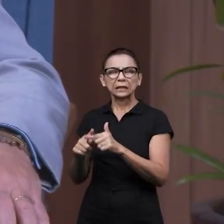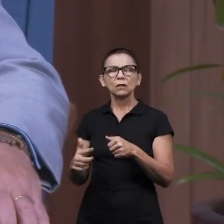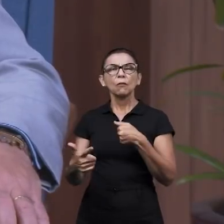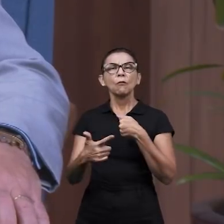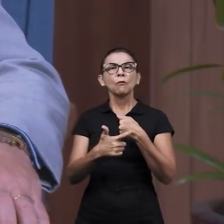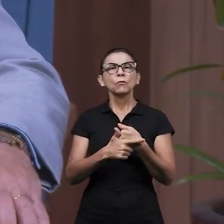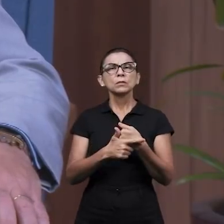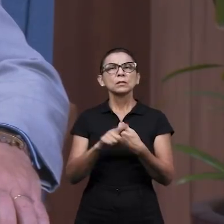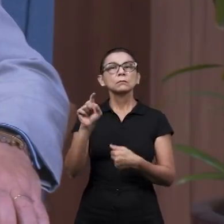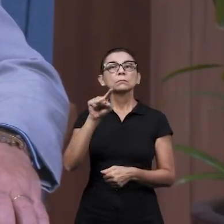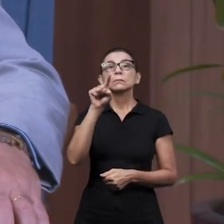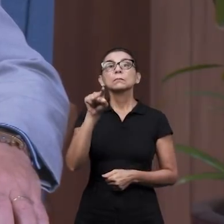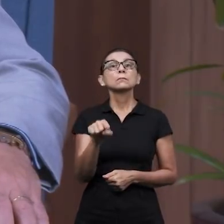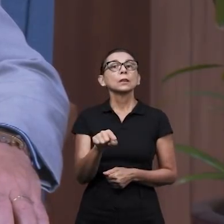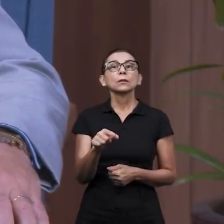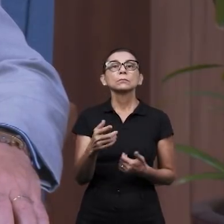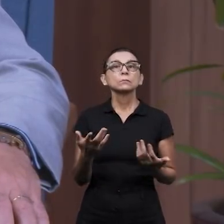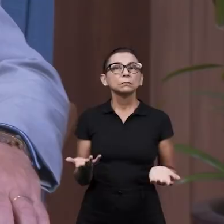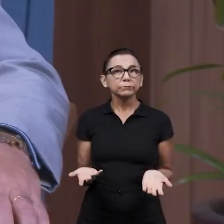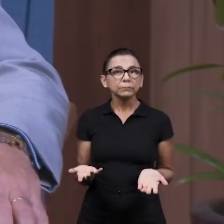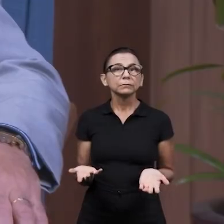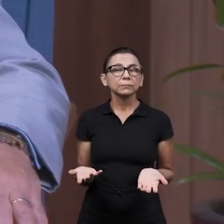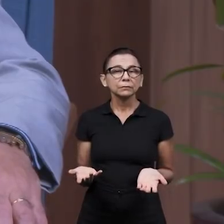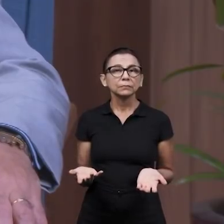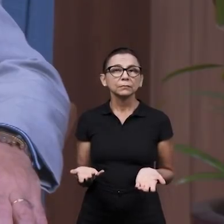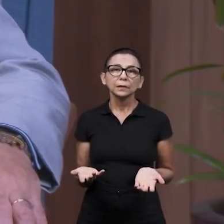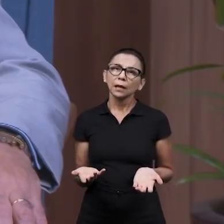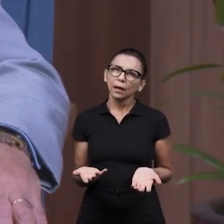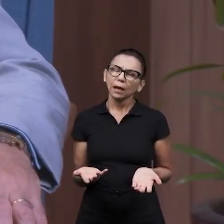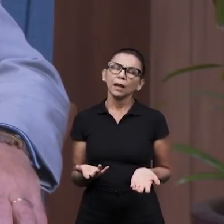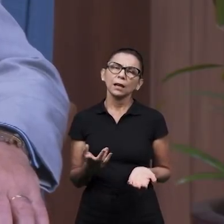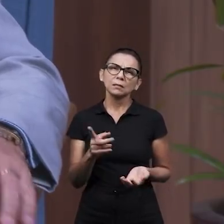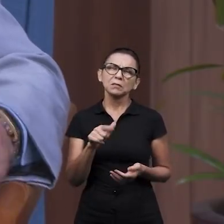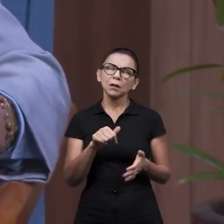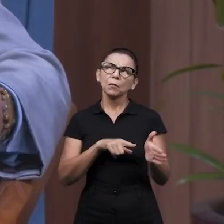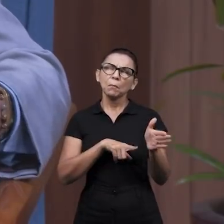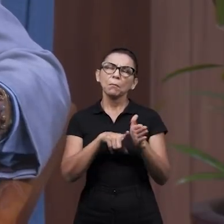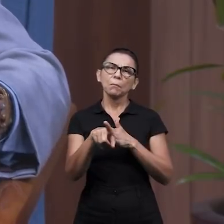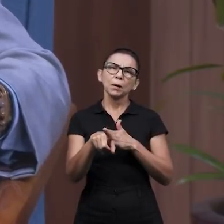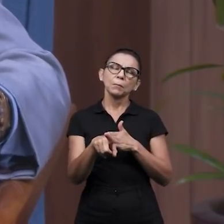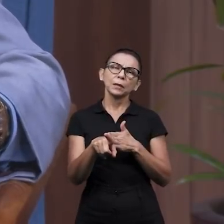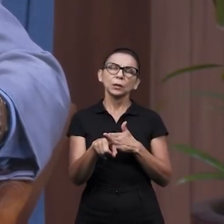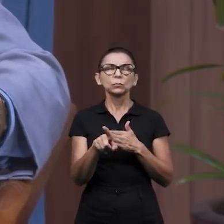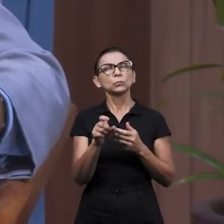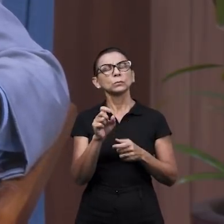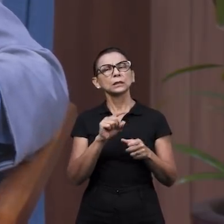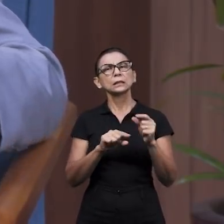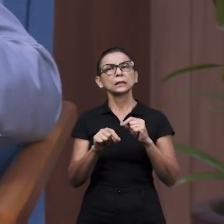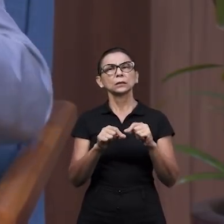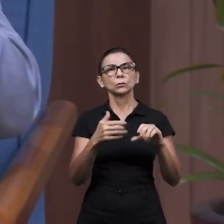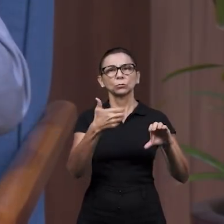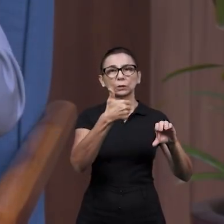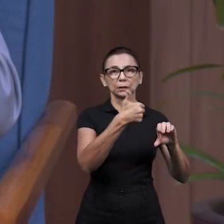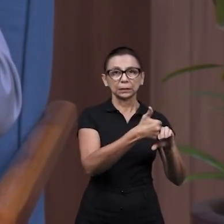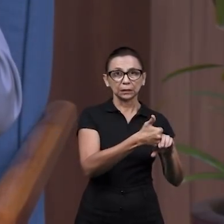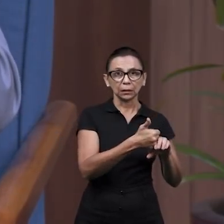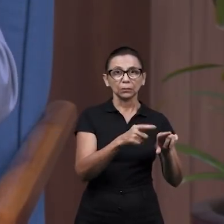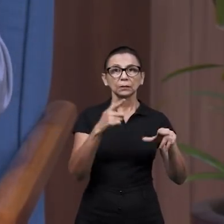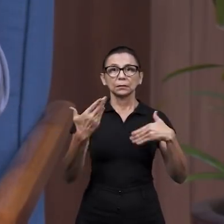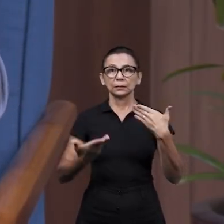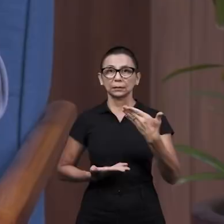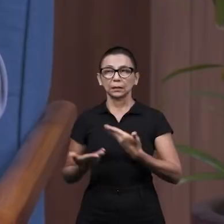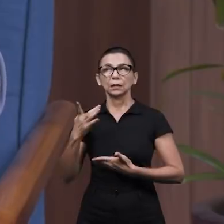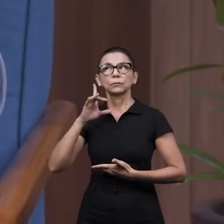pergunta que todo cristão e principalmente todo servo de Deus deveria se fazer sempre, para entender e